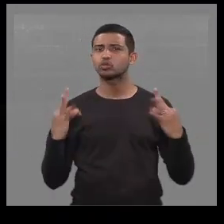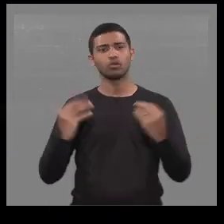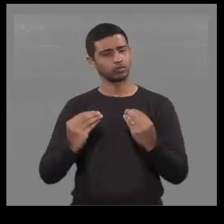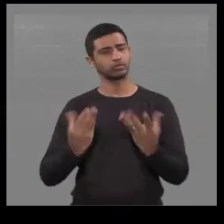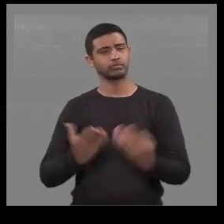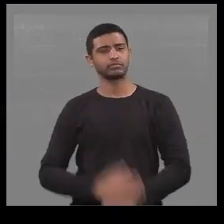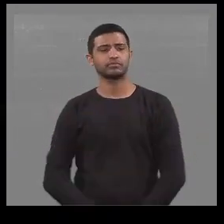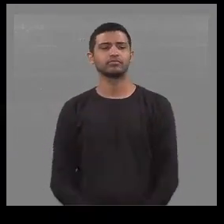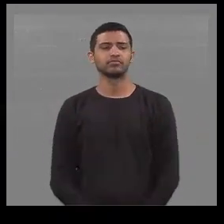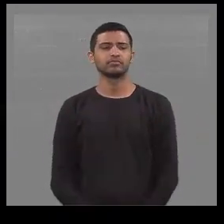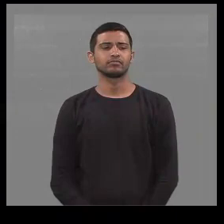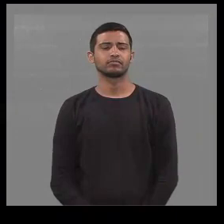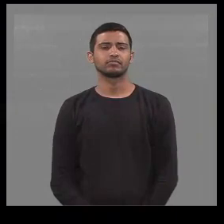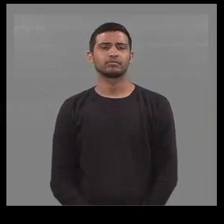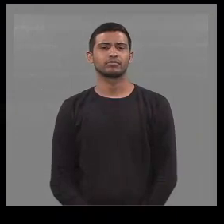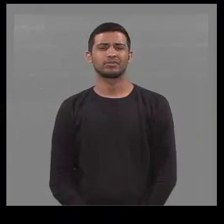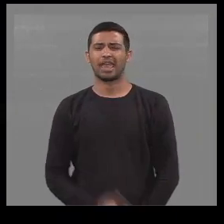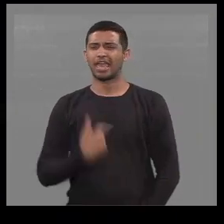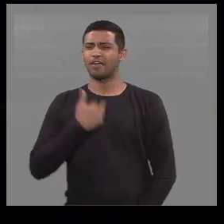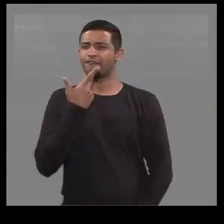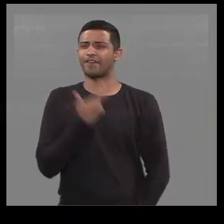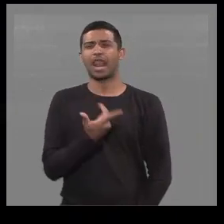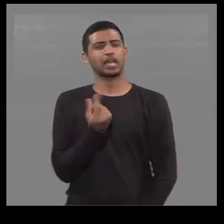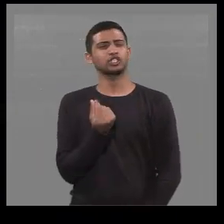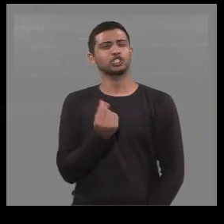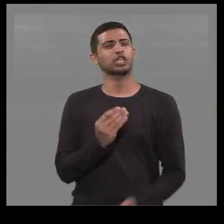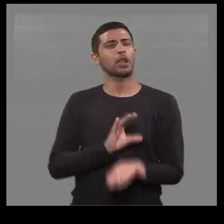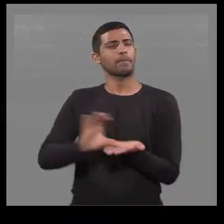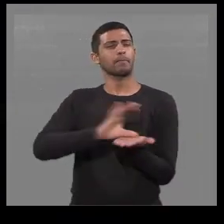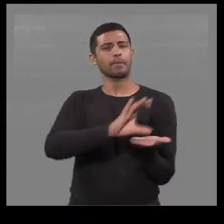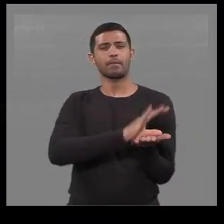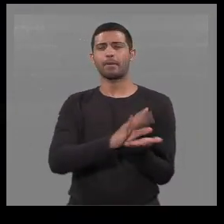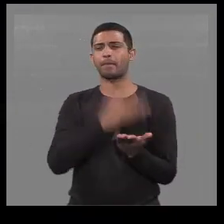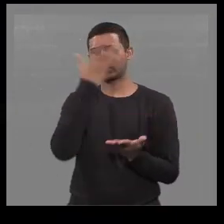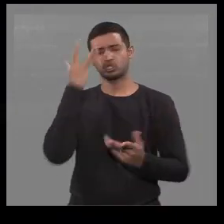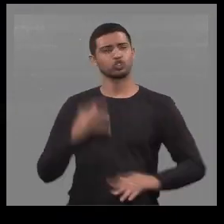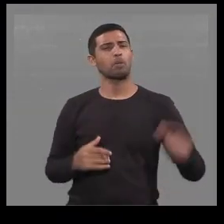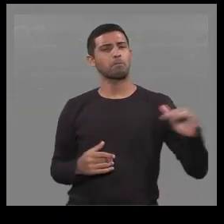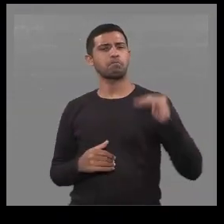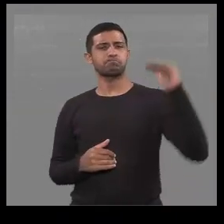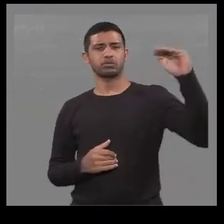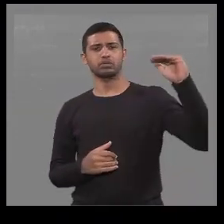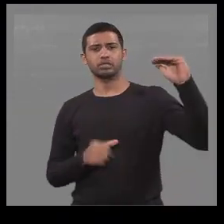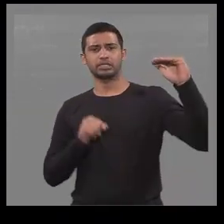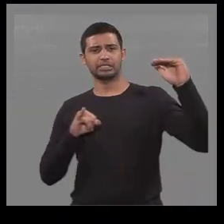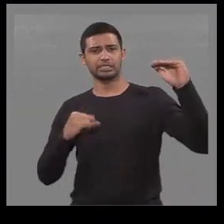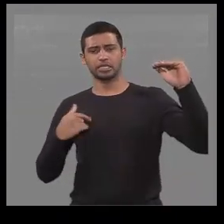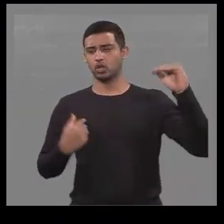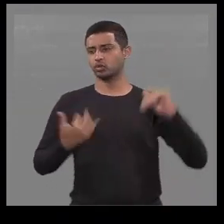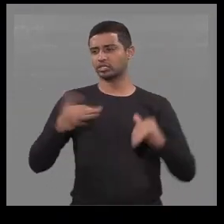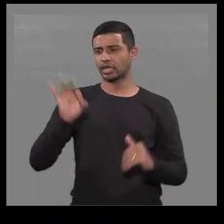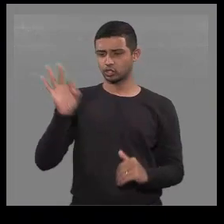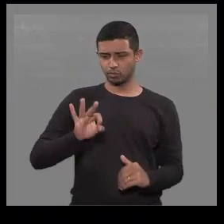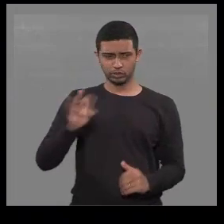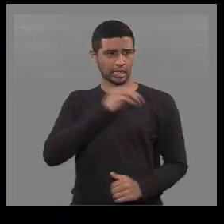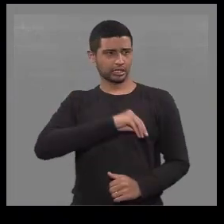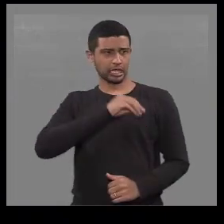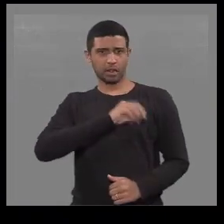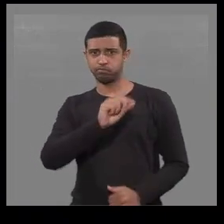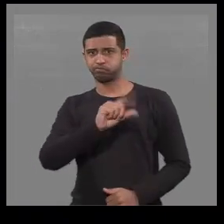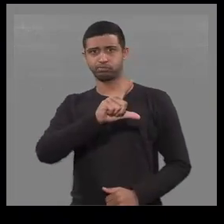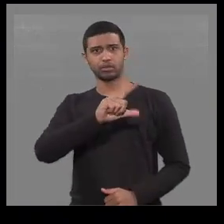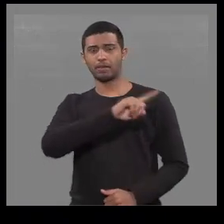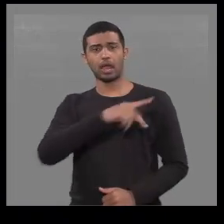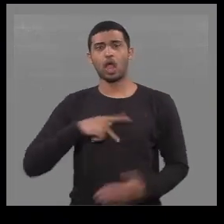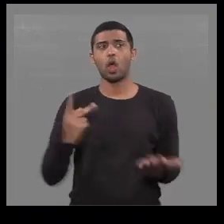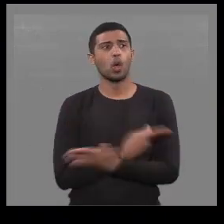pirâmide inteira. Não adianta eu colocar mais dinheiro na mão de quem está no topo. né? Se eu aumento 10% da renda per capita